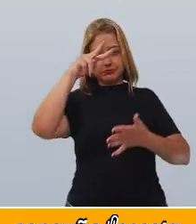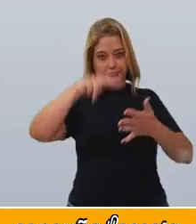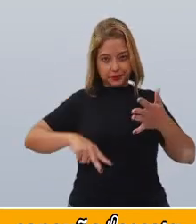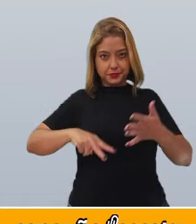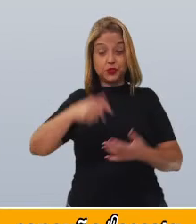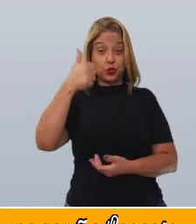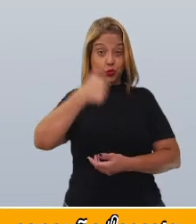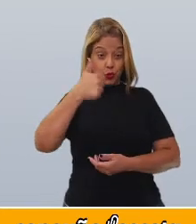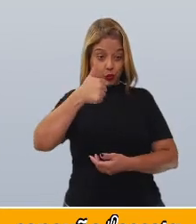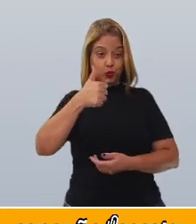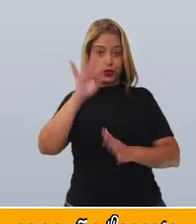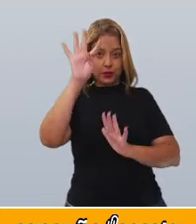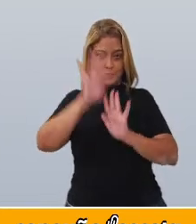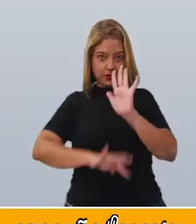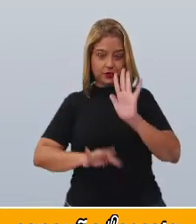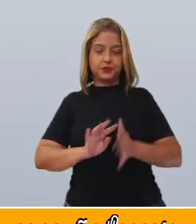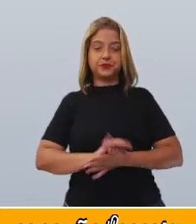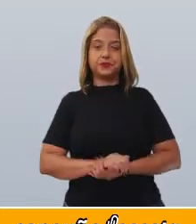texto 1.